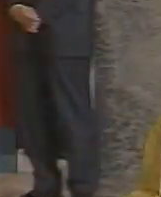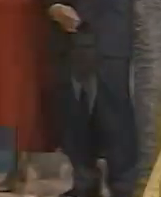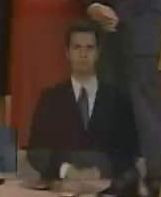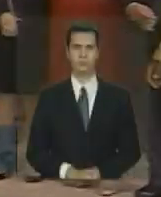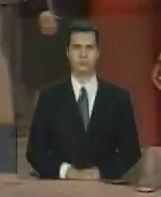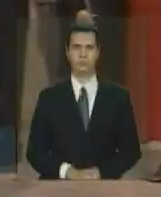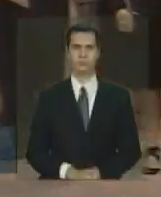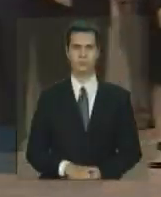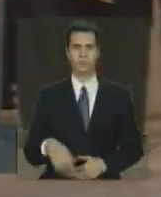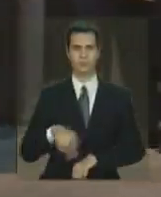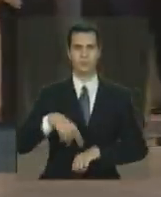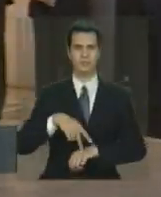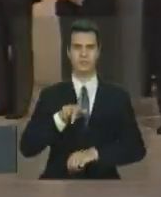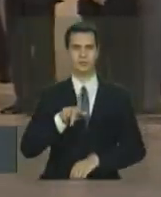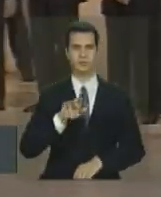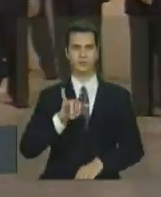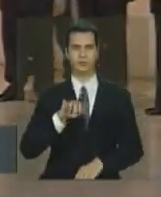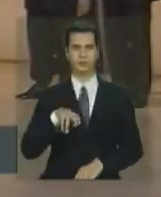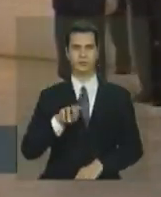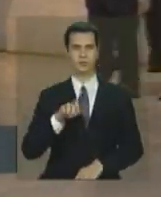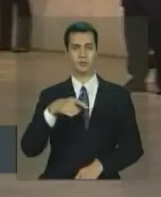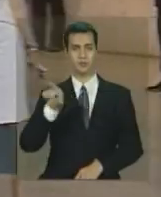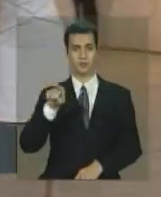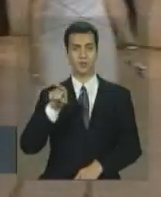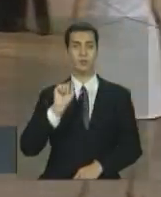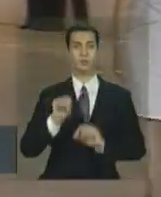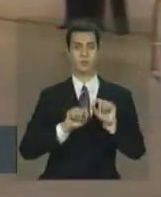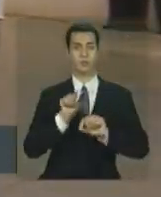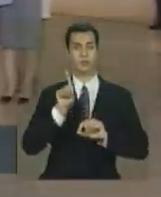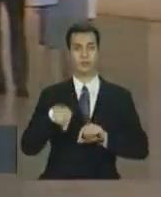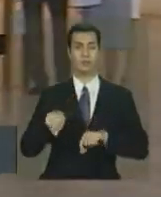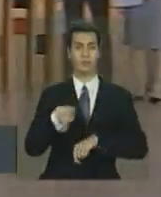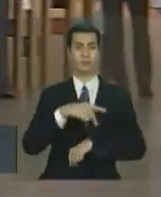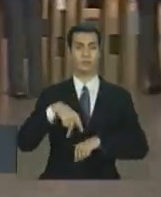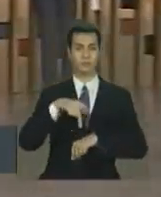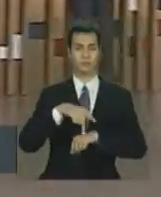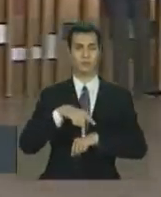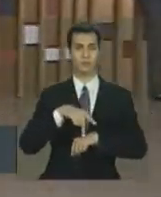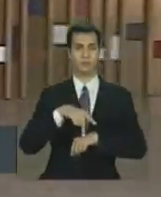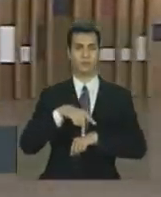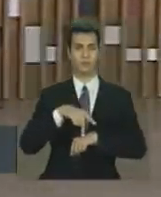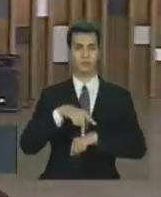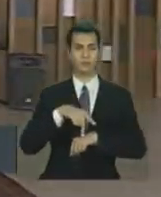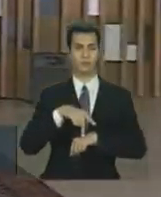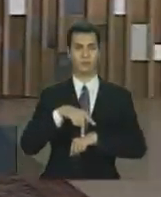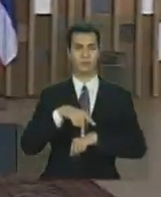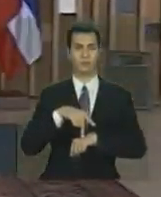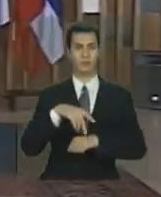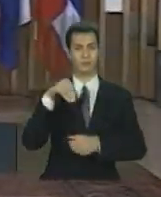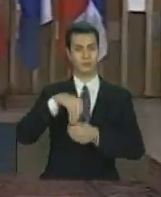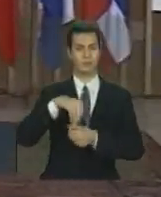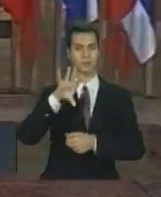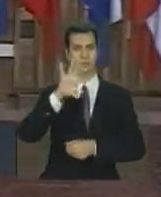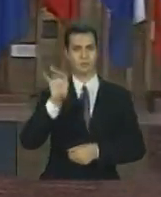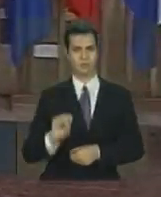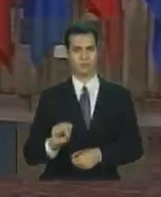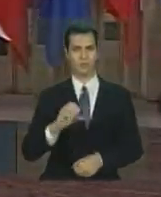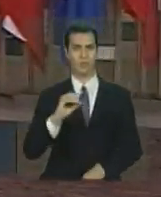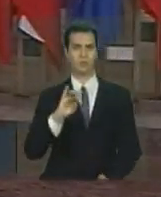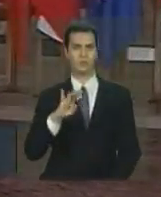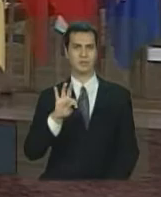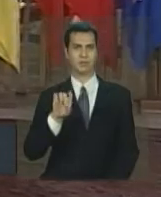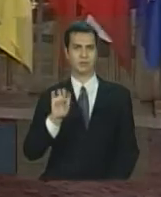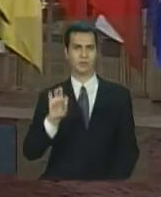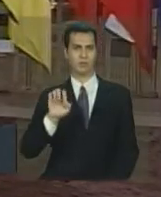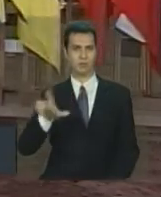A Guiné é oficialmente a República da Guiné, é um país da África Ocidental